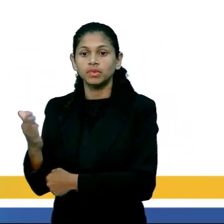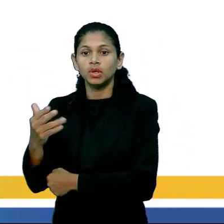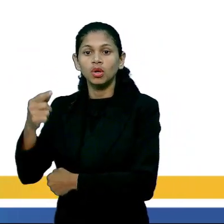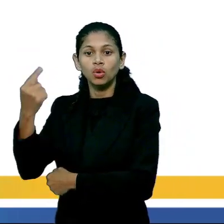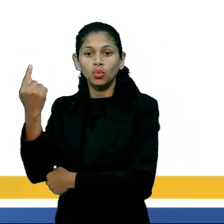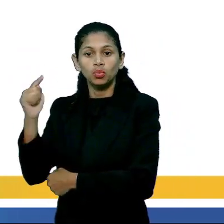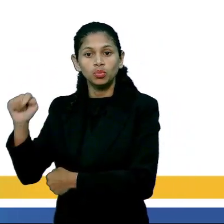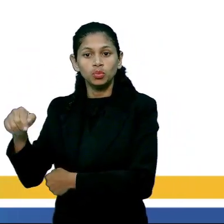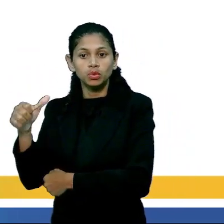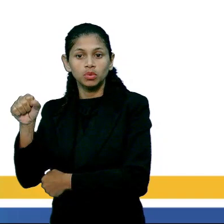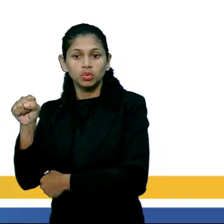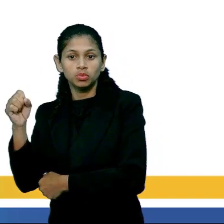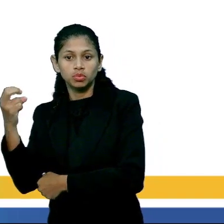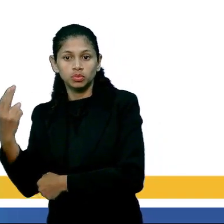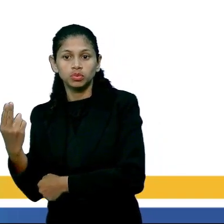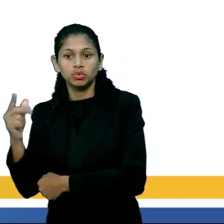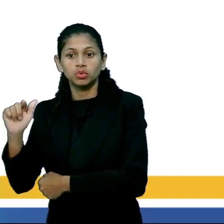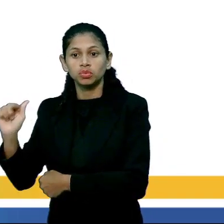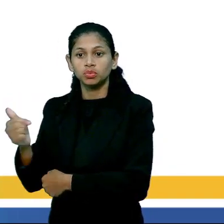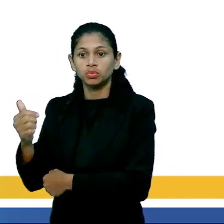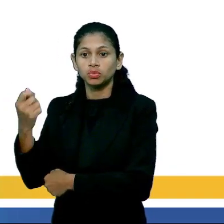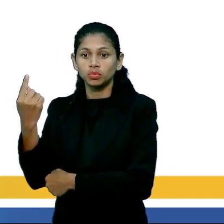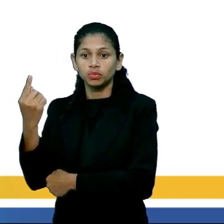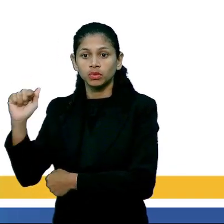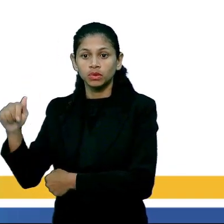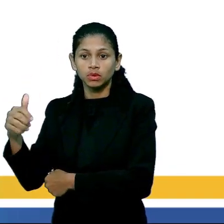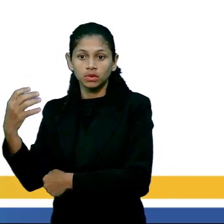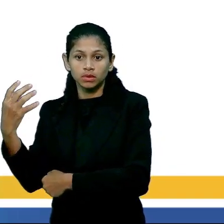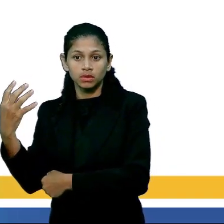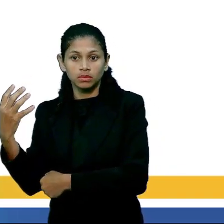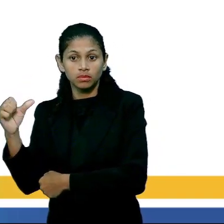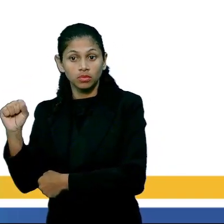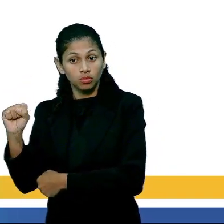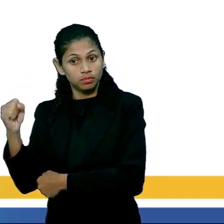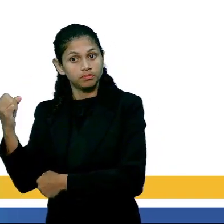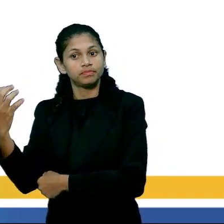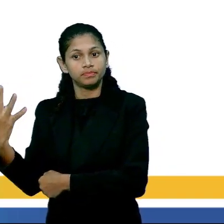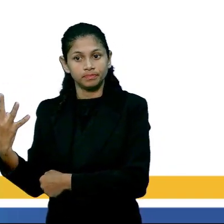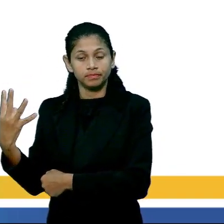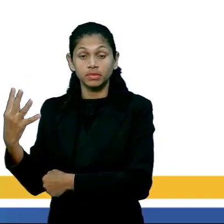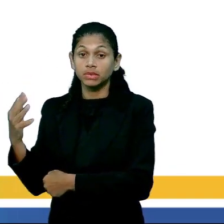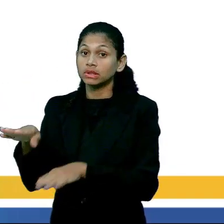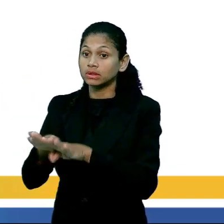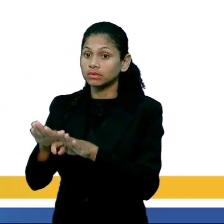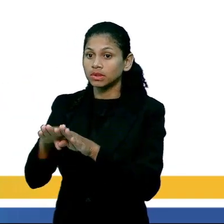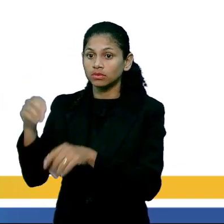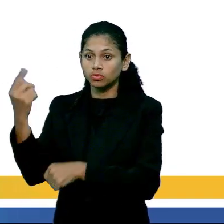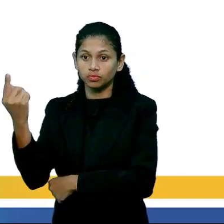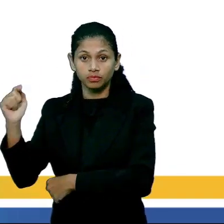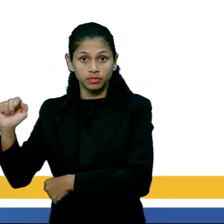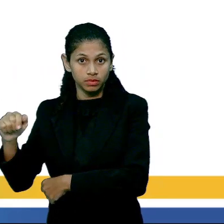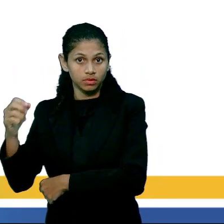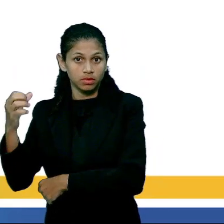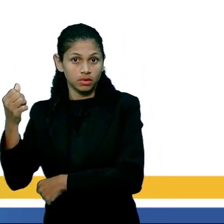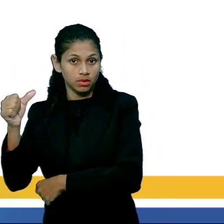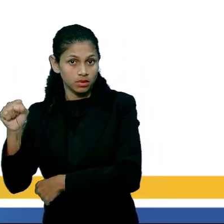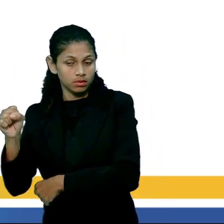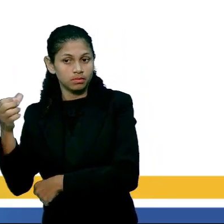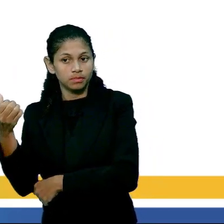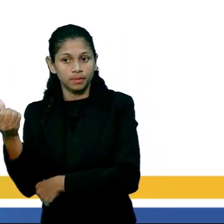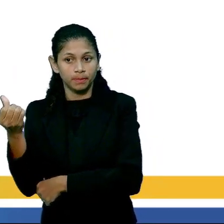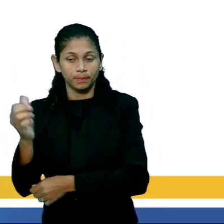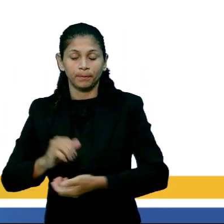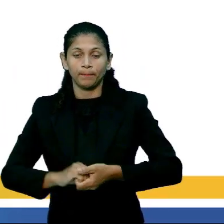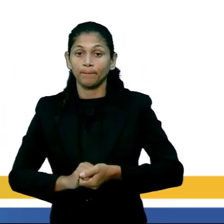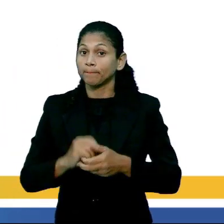1,82 1,84 E 1,86 para isso o